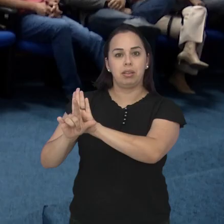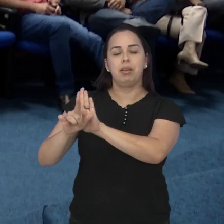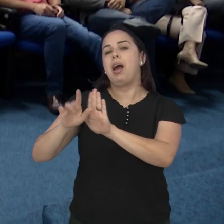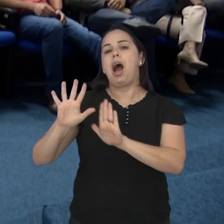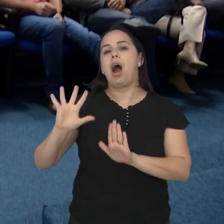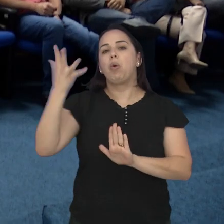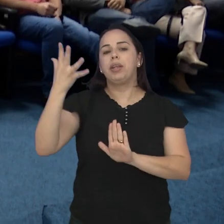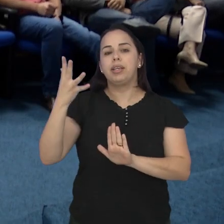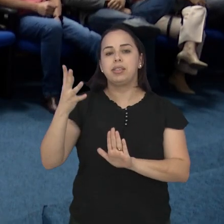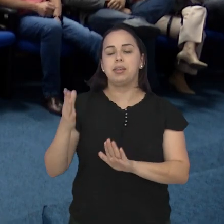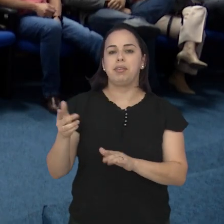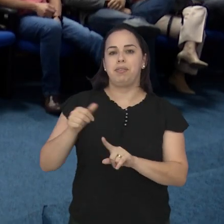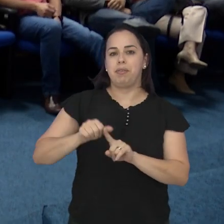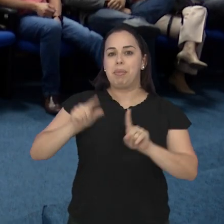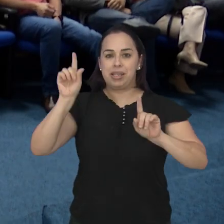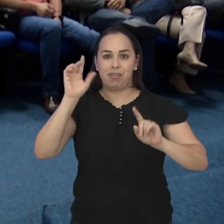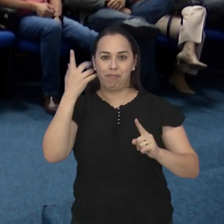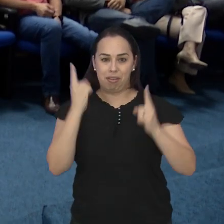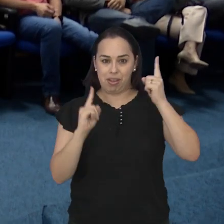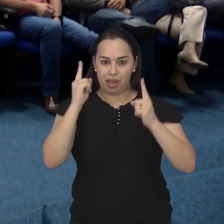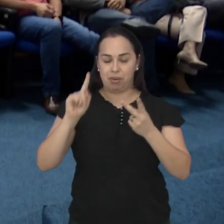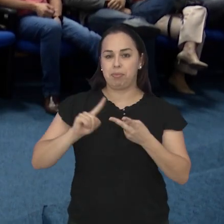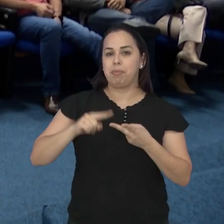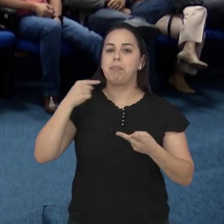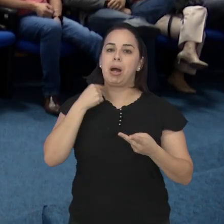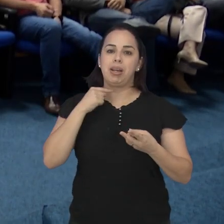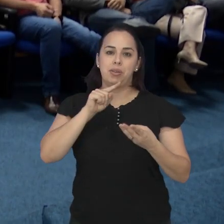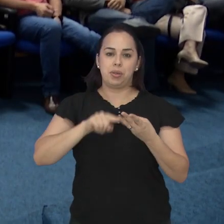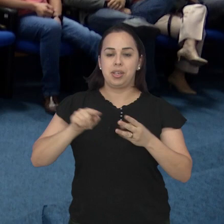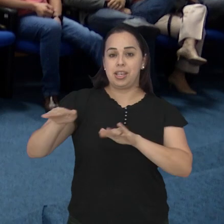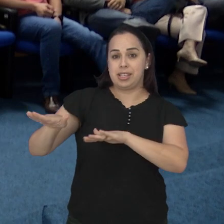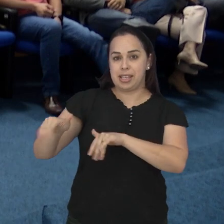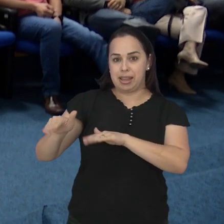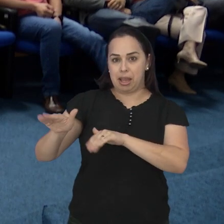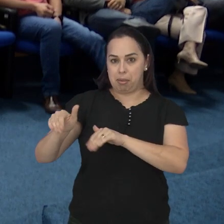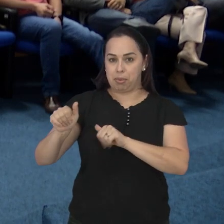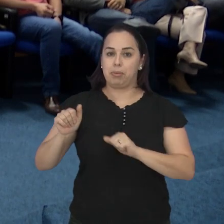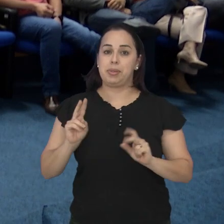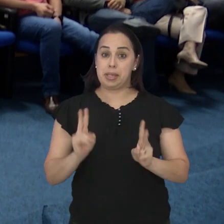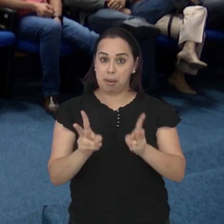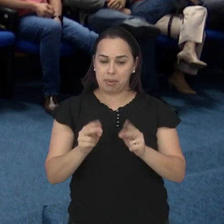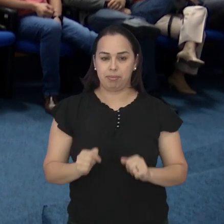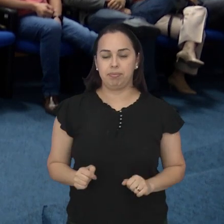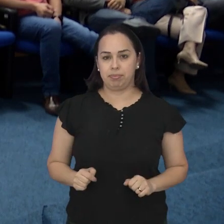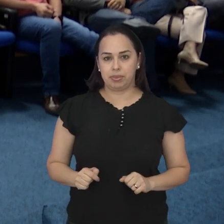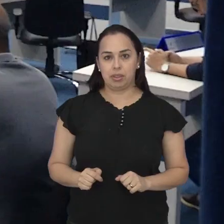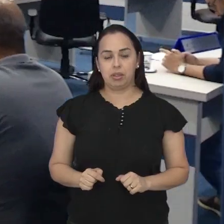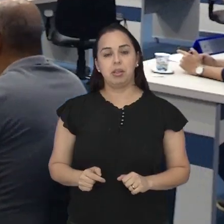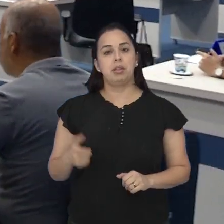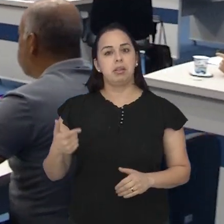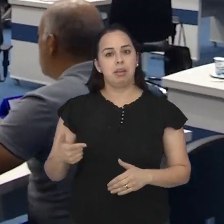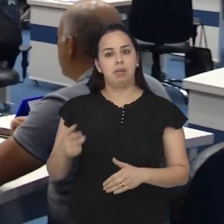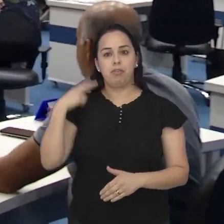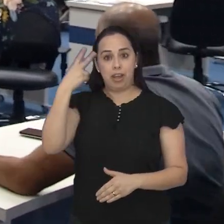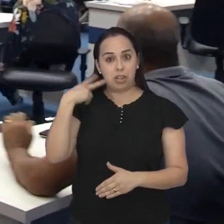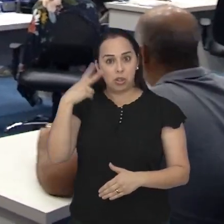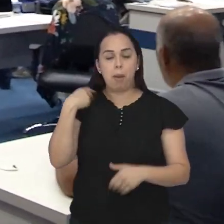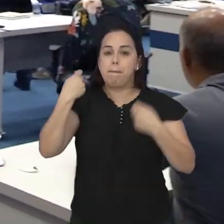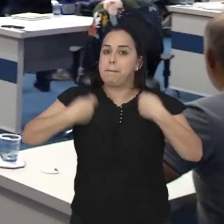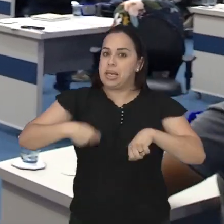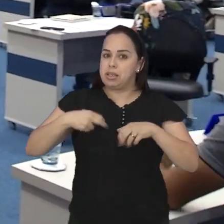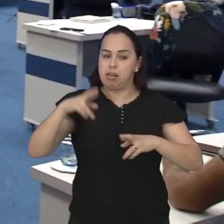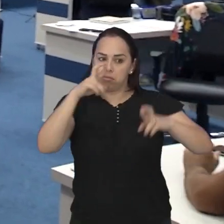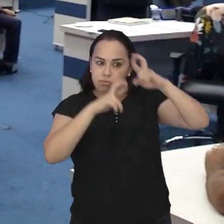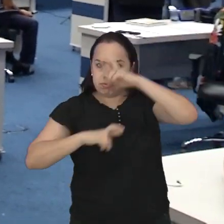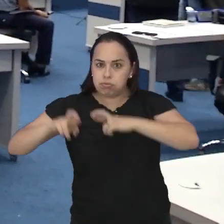em lei e são realizadas ao final dos meses de fevereiro, maio e setembro de cada ano. É papel dos vereadores